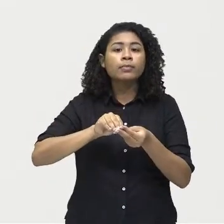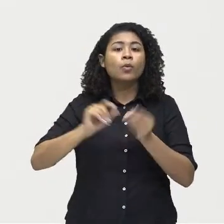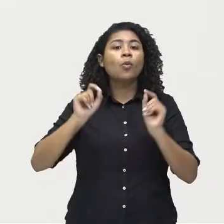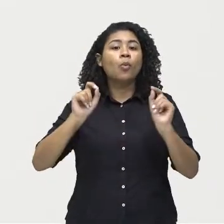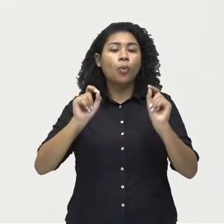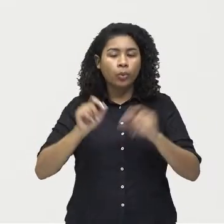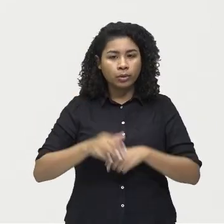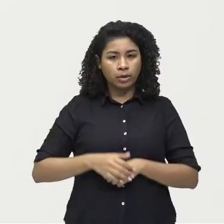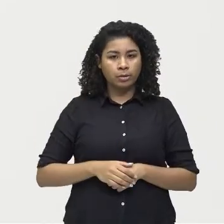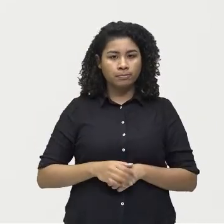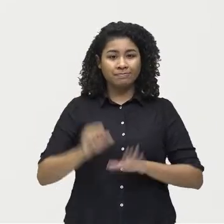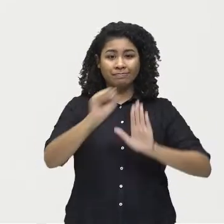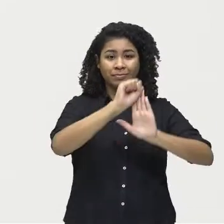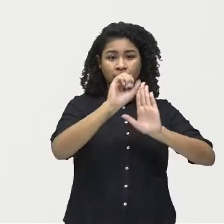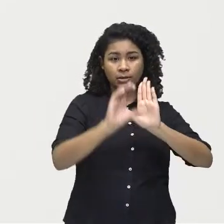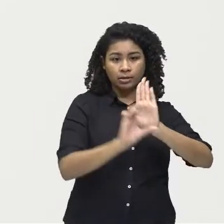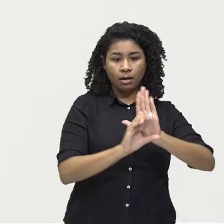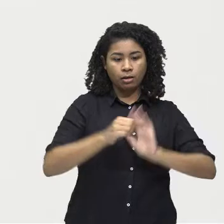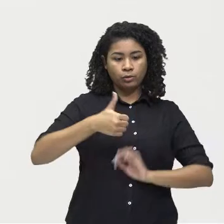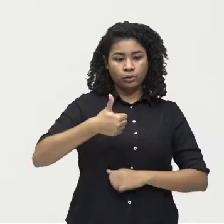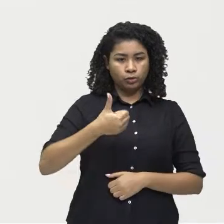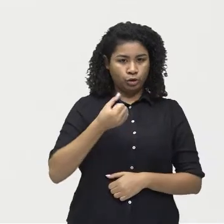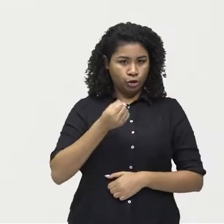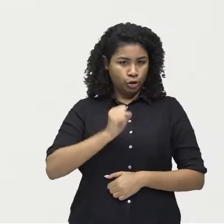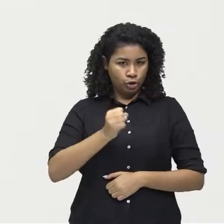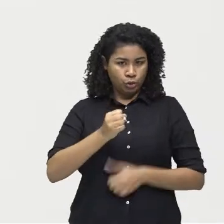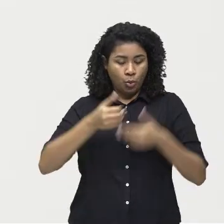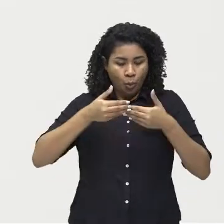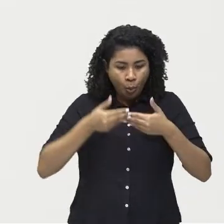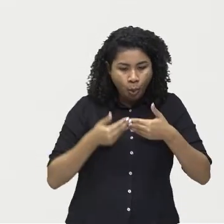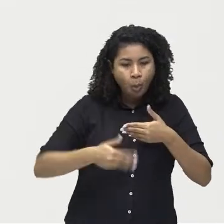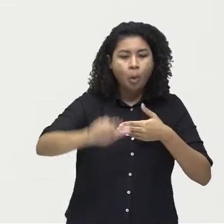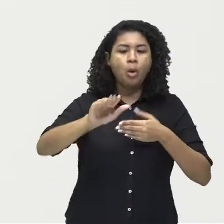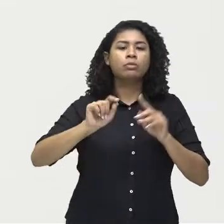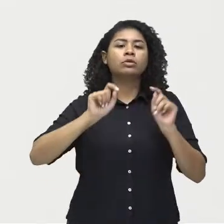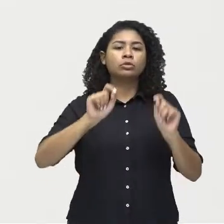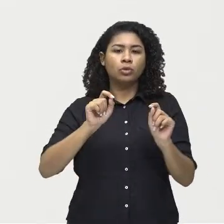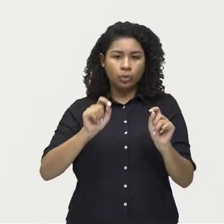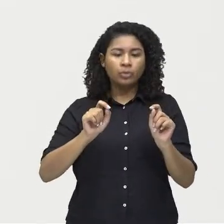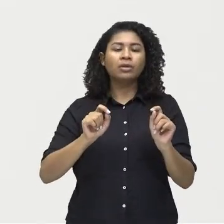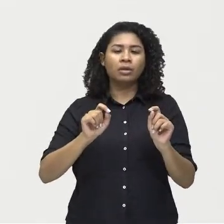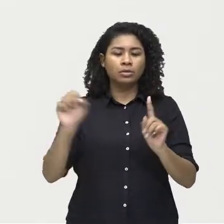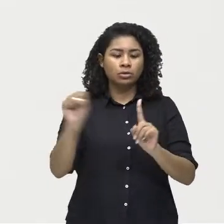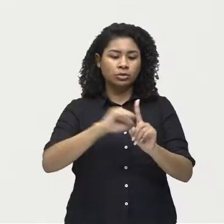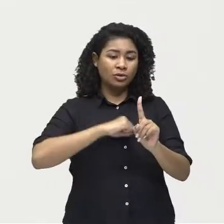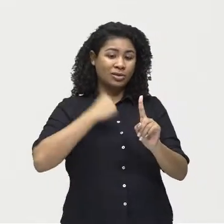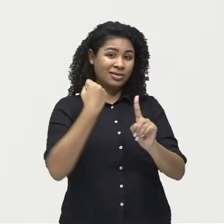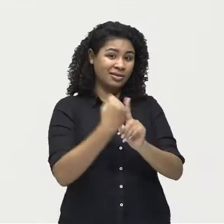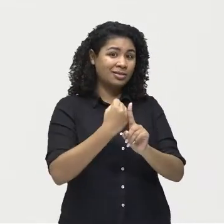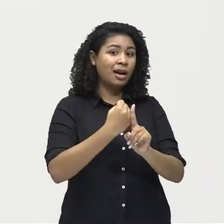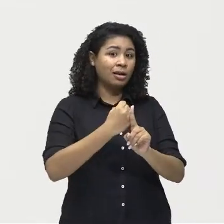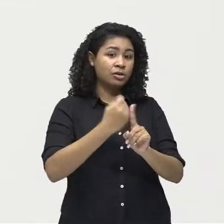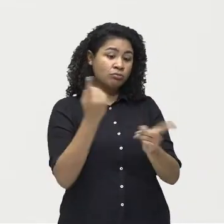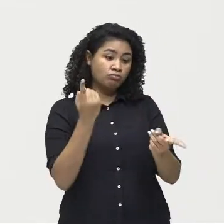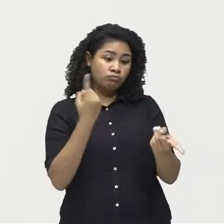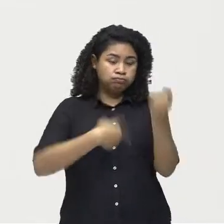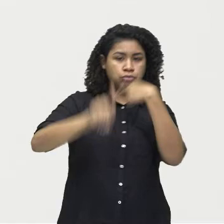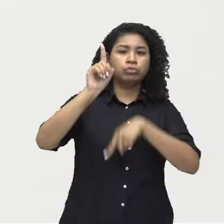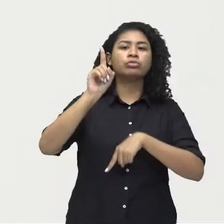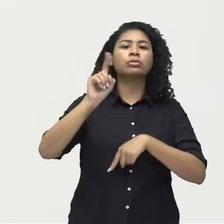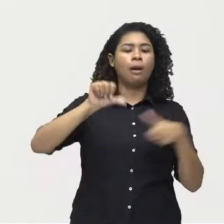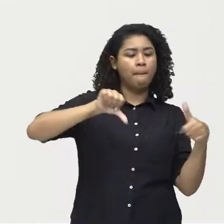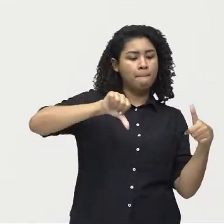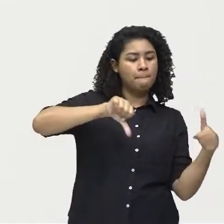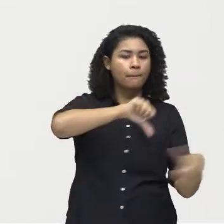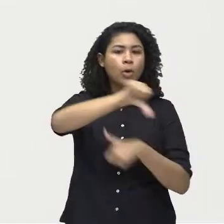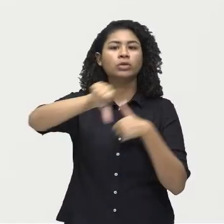começavam a mudar na sociedade francesa, basicamente graças às ideias oriundas do que a gente conhece